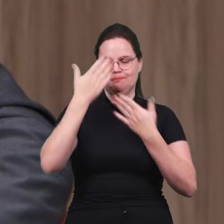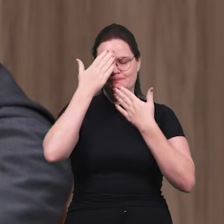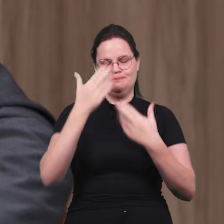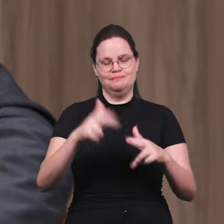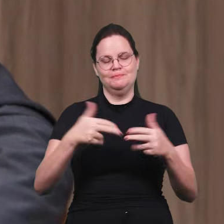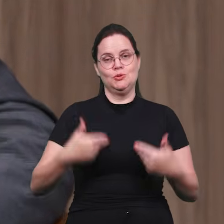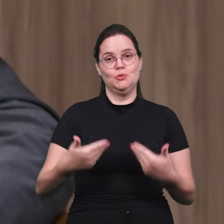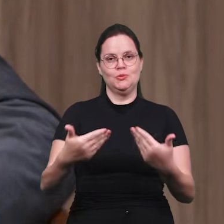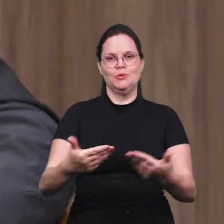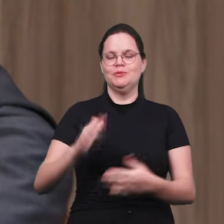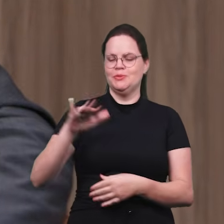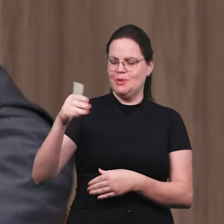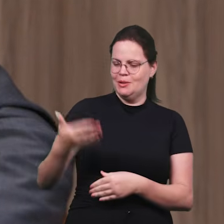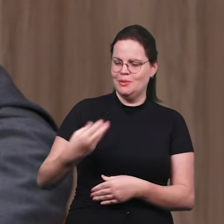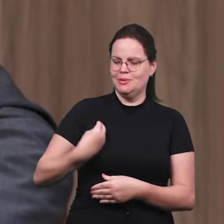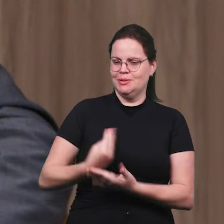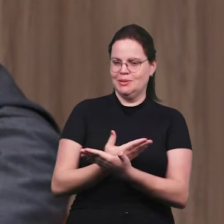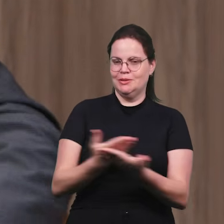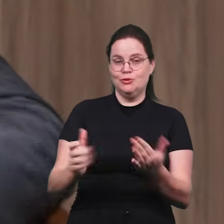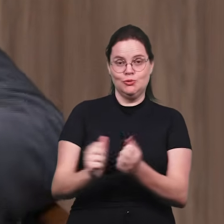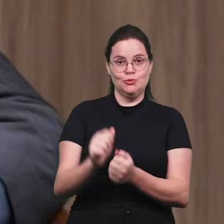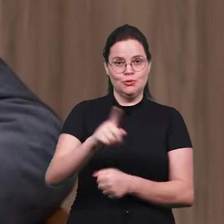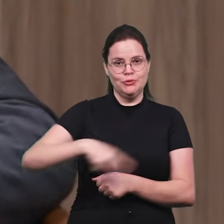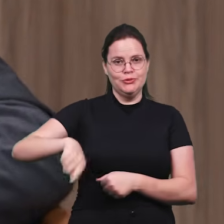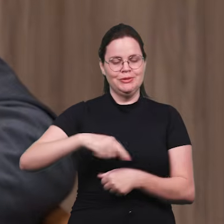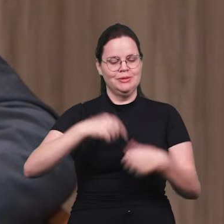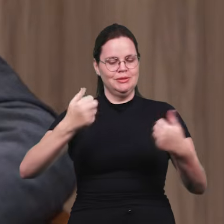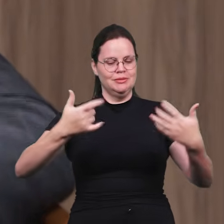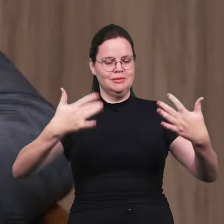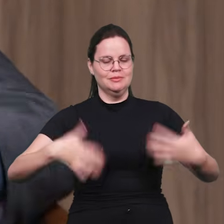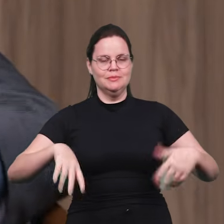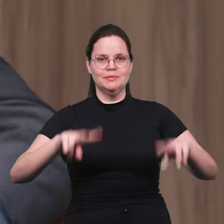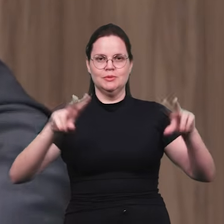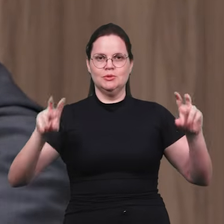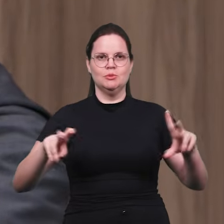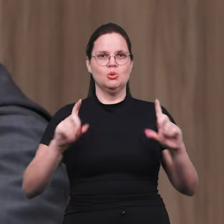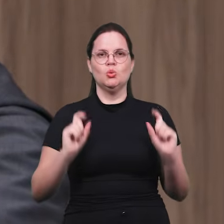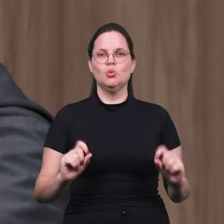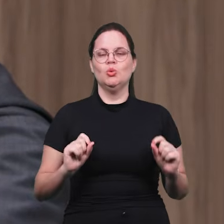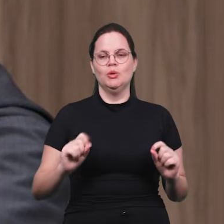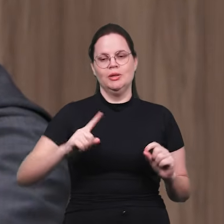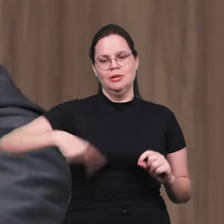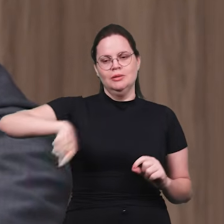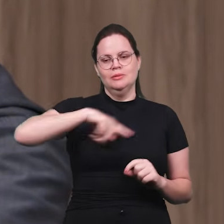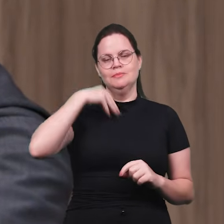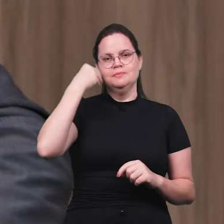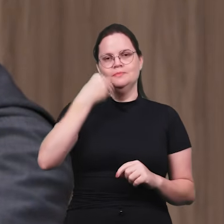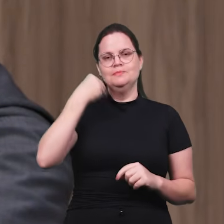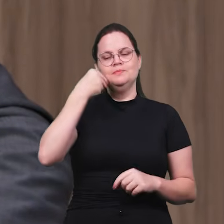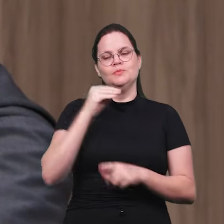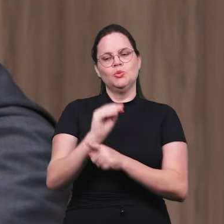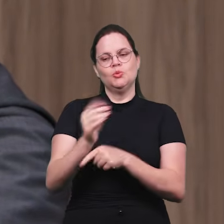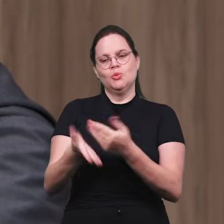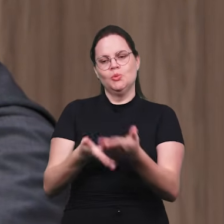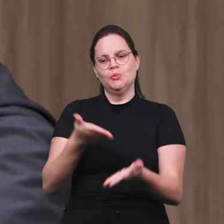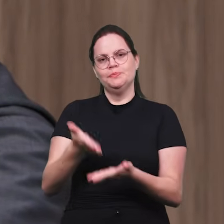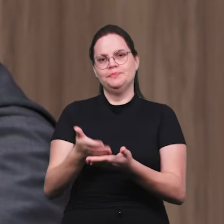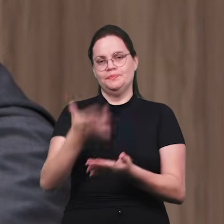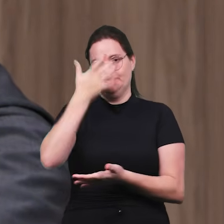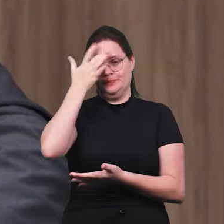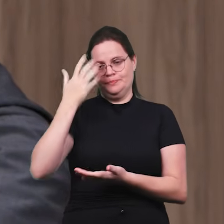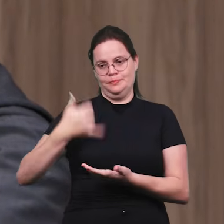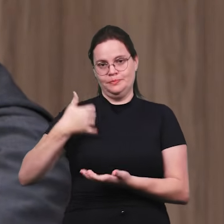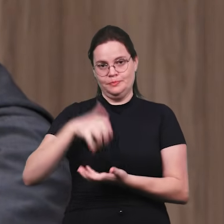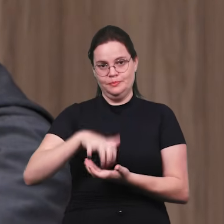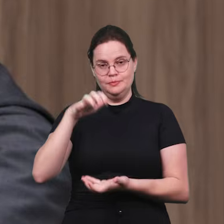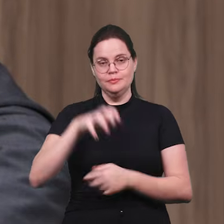convite. É sempre uma honra estar aqui, podendo falar um pouco disso que é a nossa vivência, o cuidado com esse idoso. E